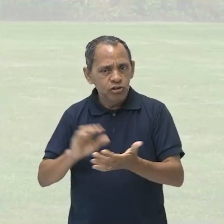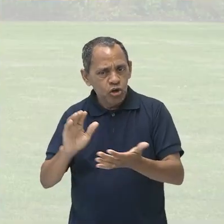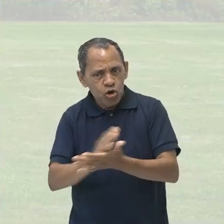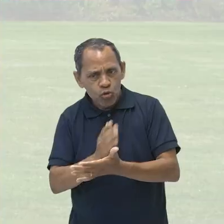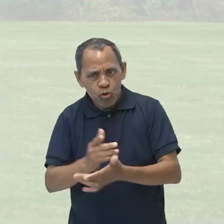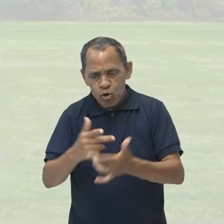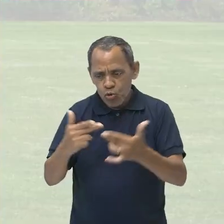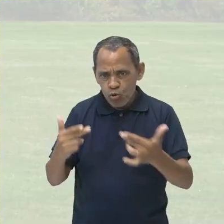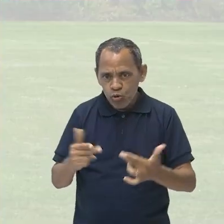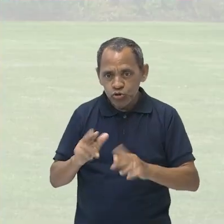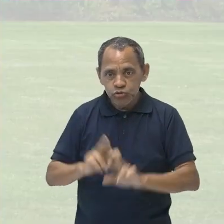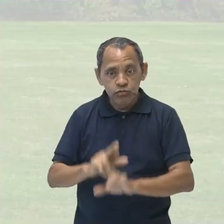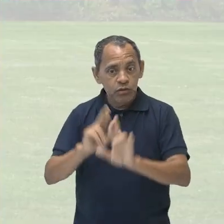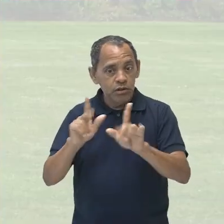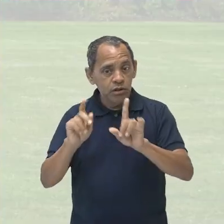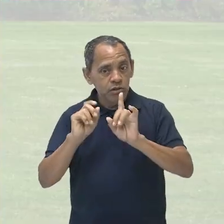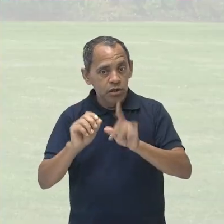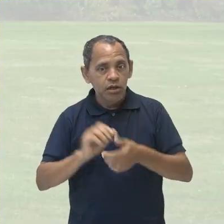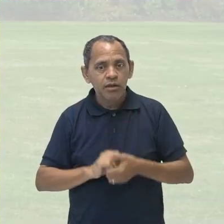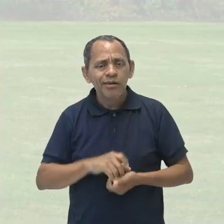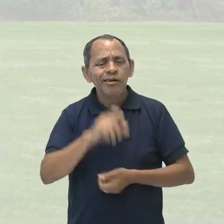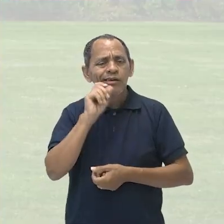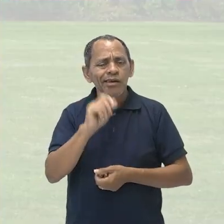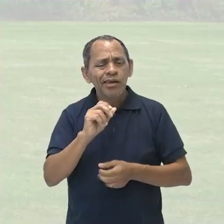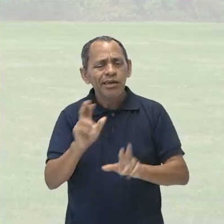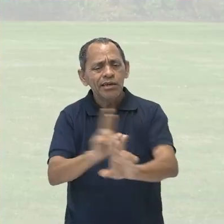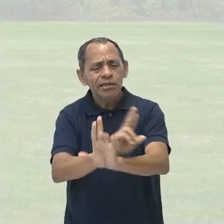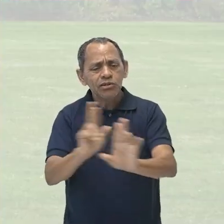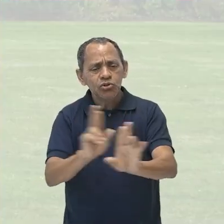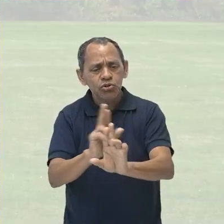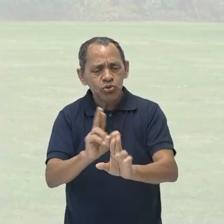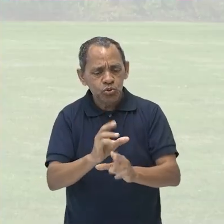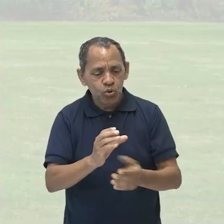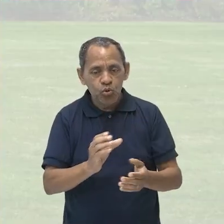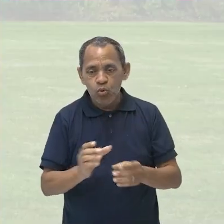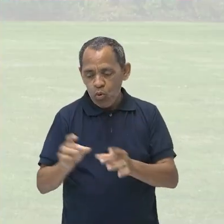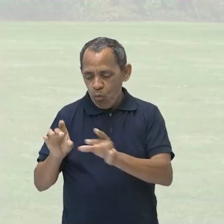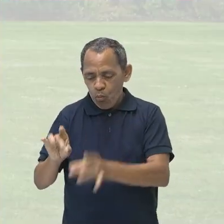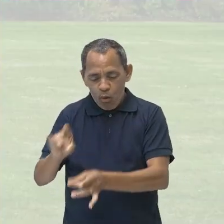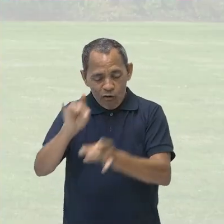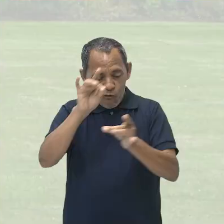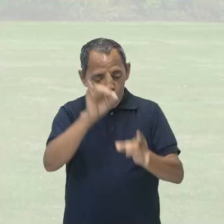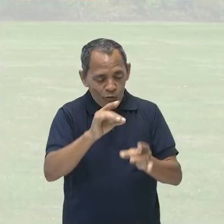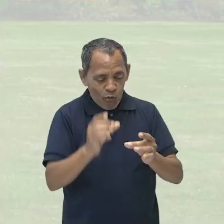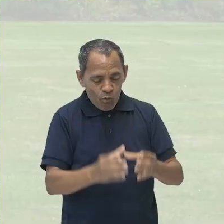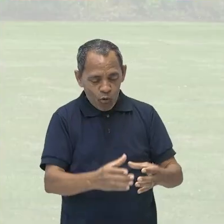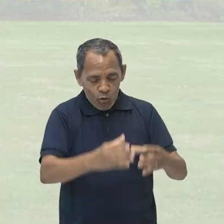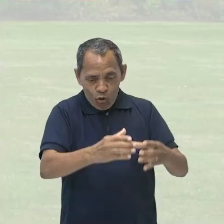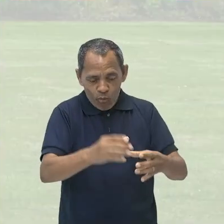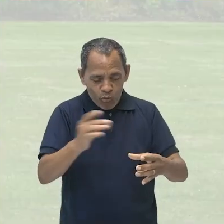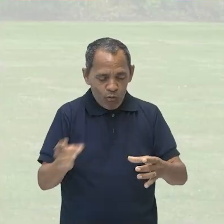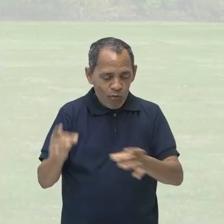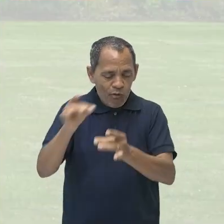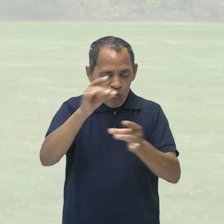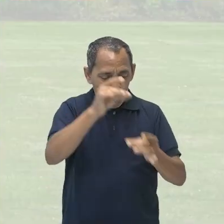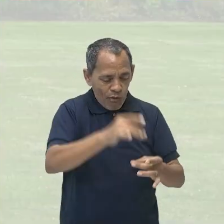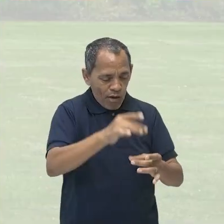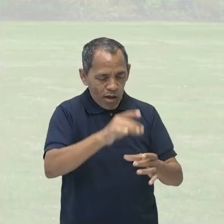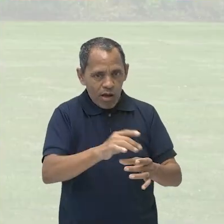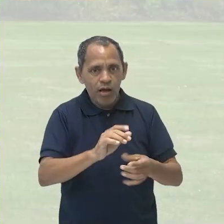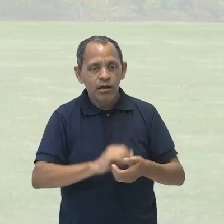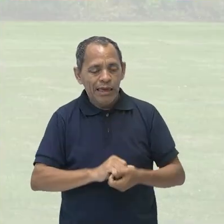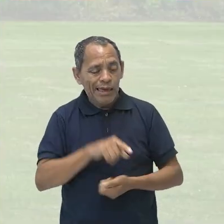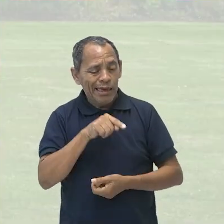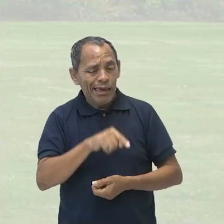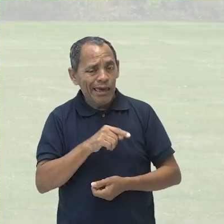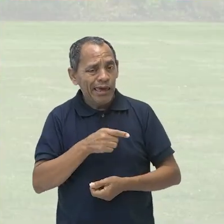né? Quem foi que associou, né? Colocar uma flor em um copo, a flor não gosta porque ela não é para ser